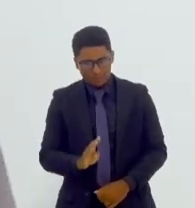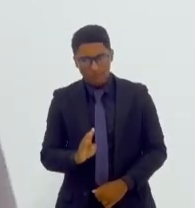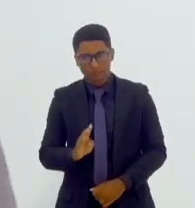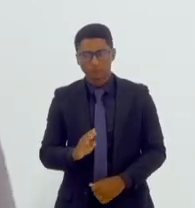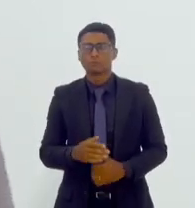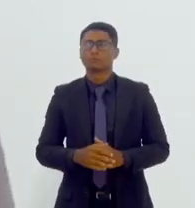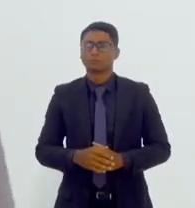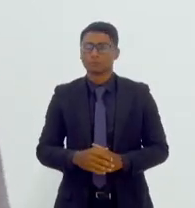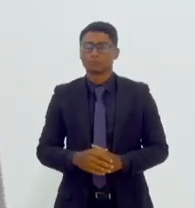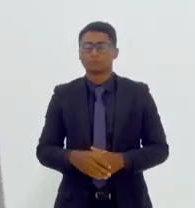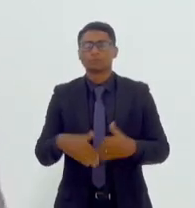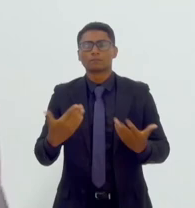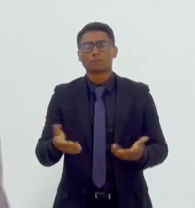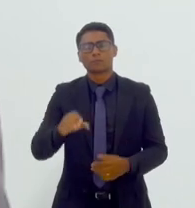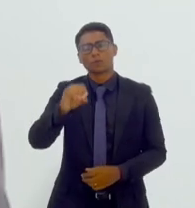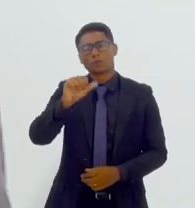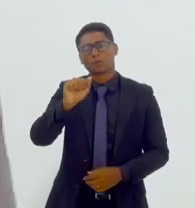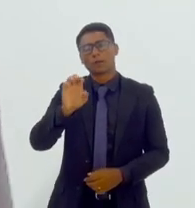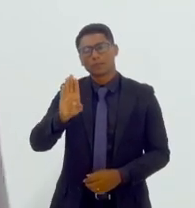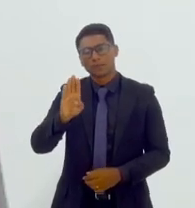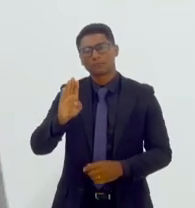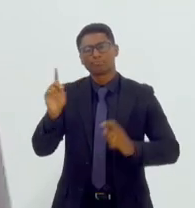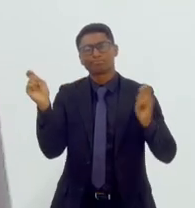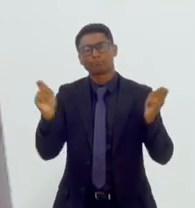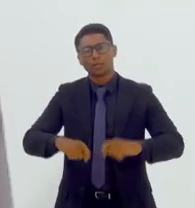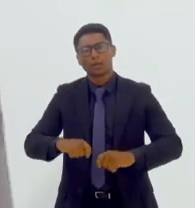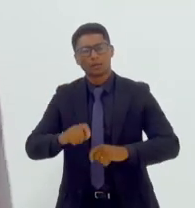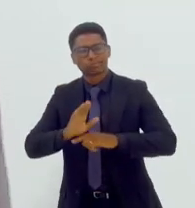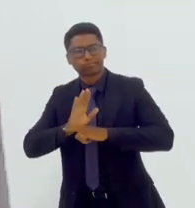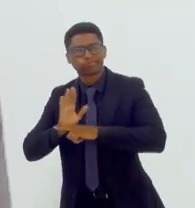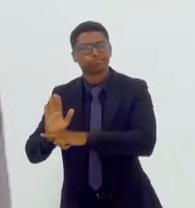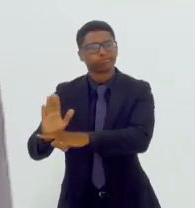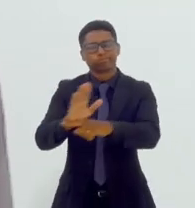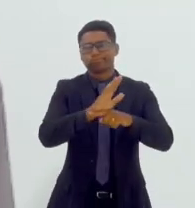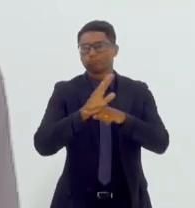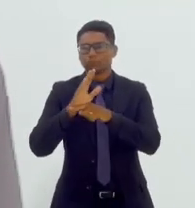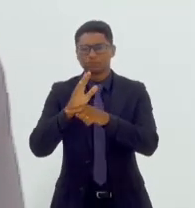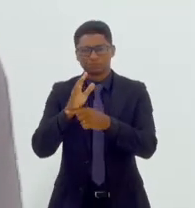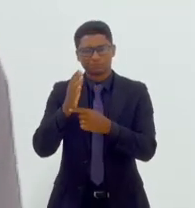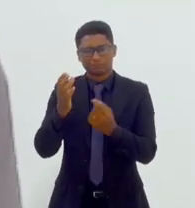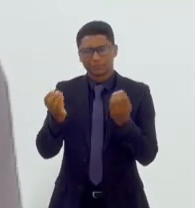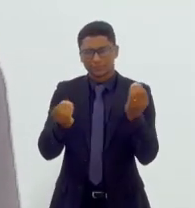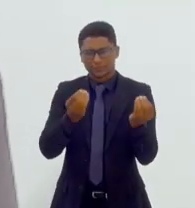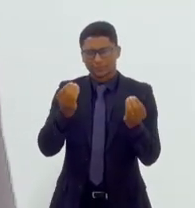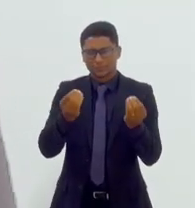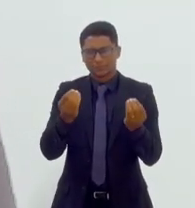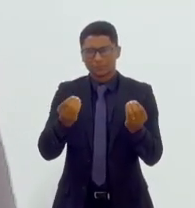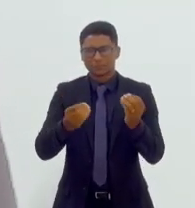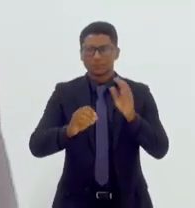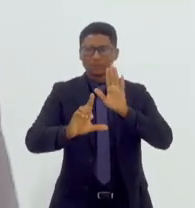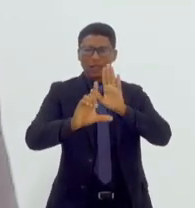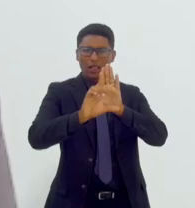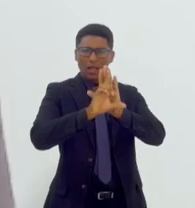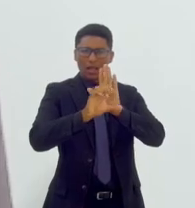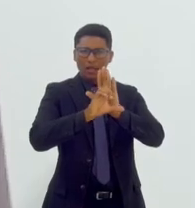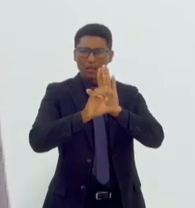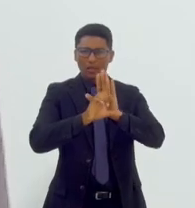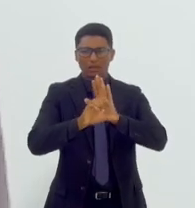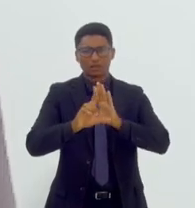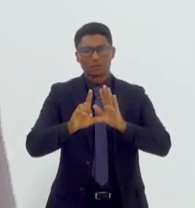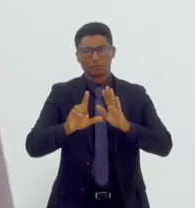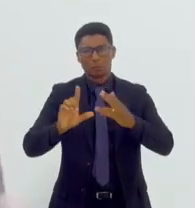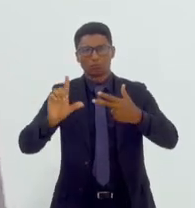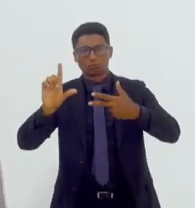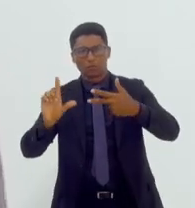outros países do mundo. Como a OAB pode colaborar, por exemplo, nessa internalização da lei geral